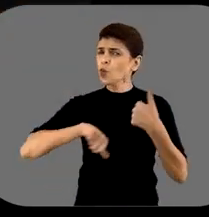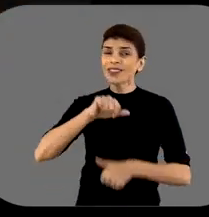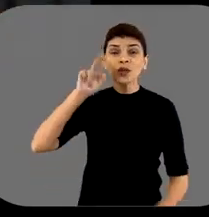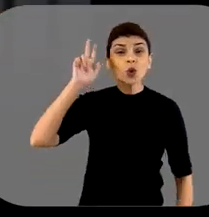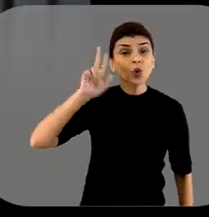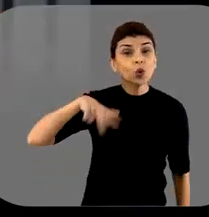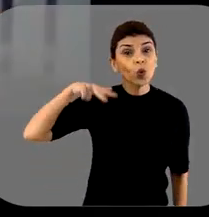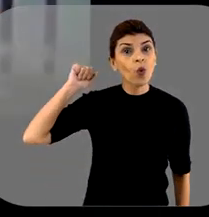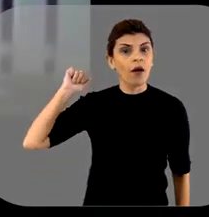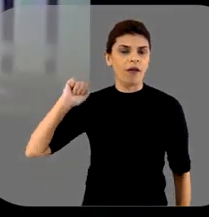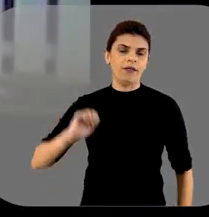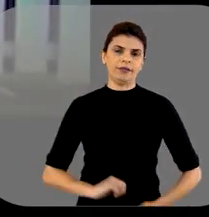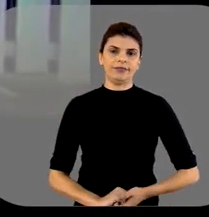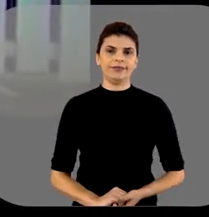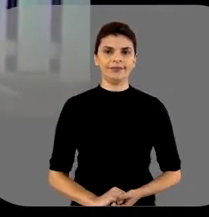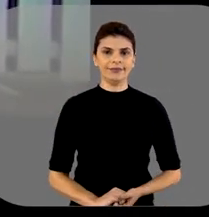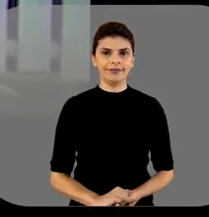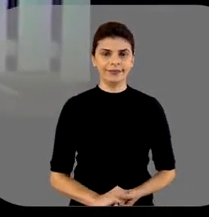mudaram.